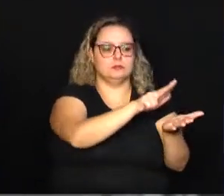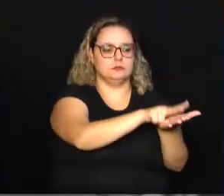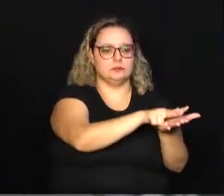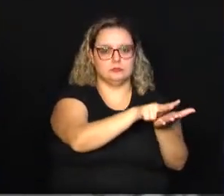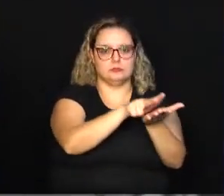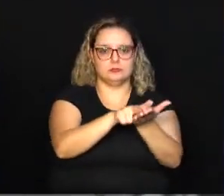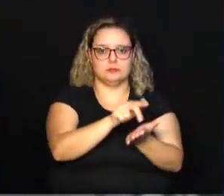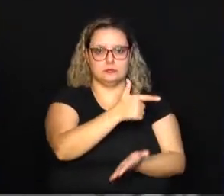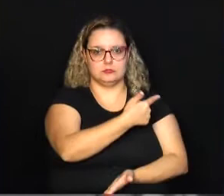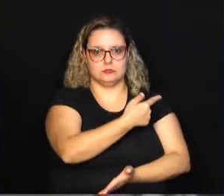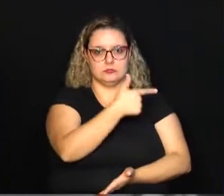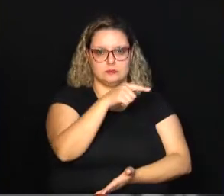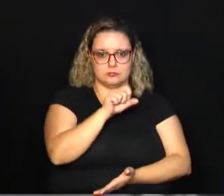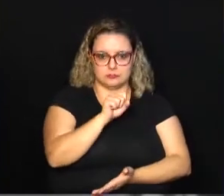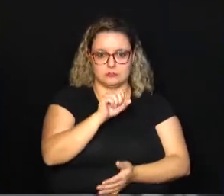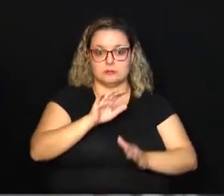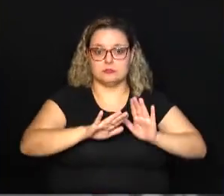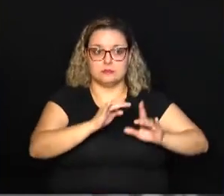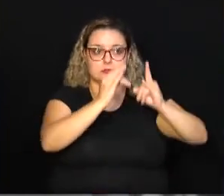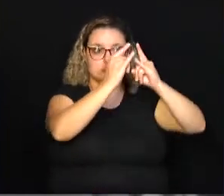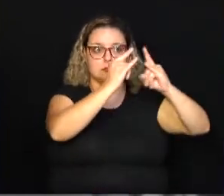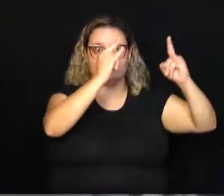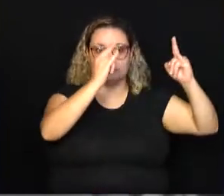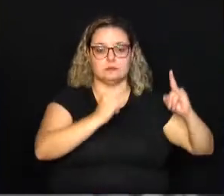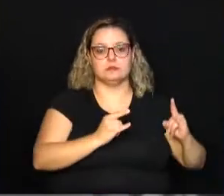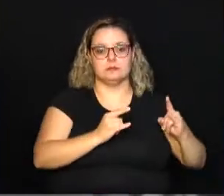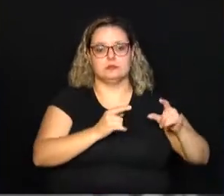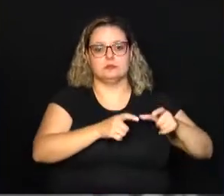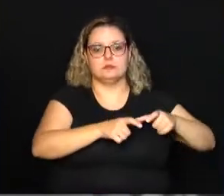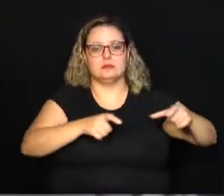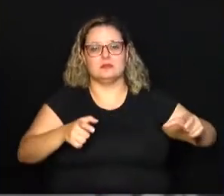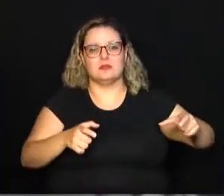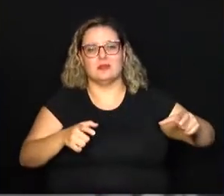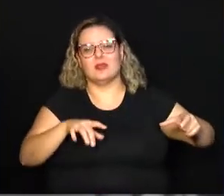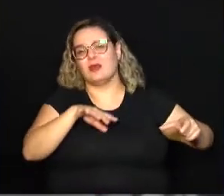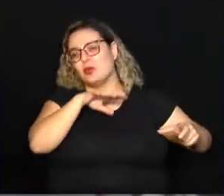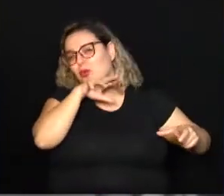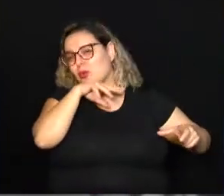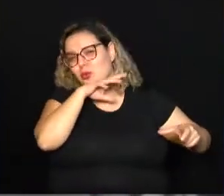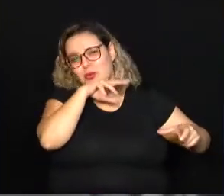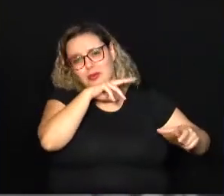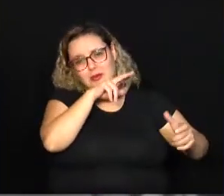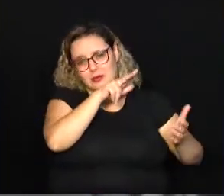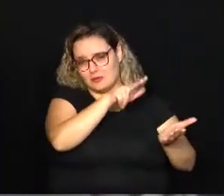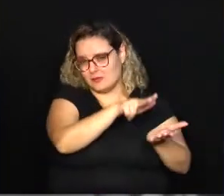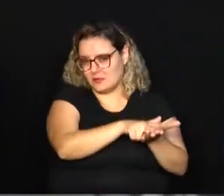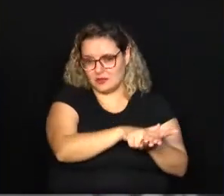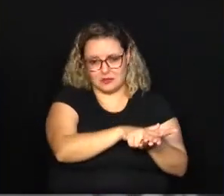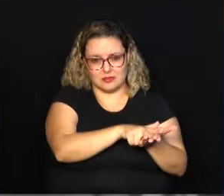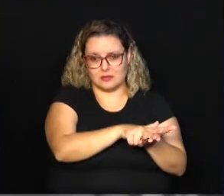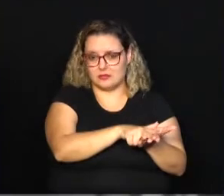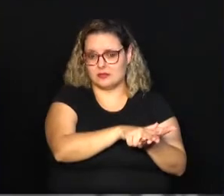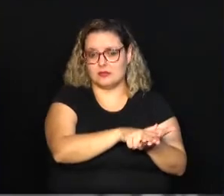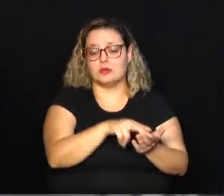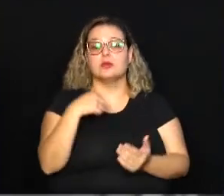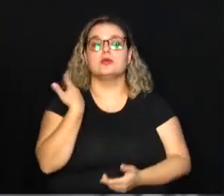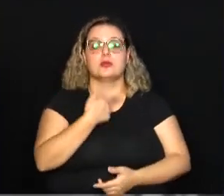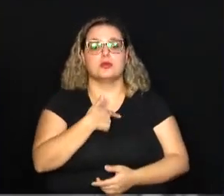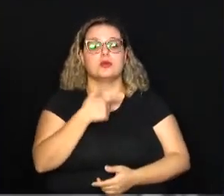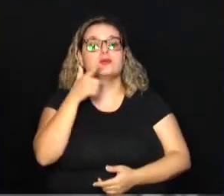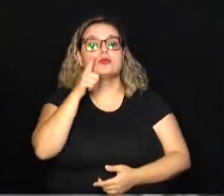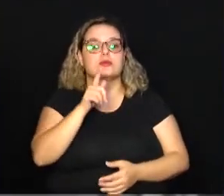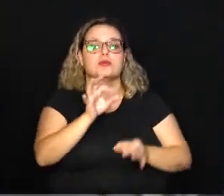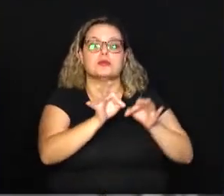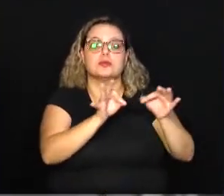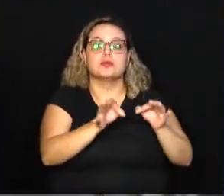de campanha, às vezes, é obrigado a usar maca, que é extremamente desconfortável para os pacientes. Então, nós estamos conseguindo montar tudo com